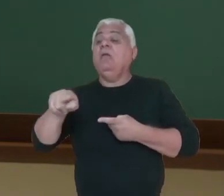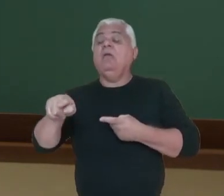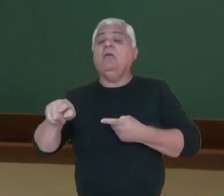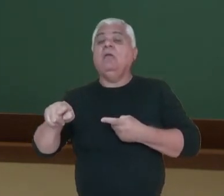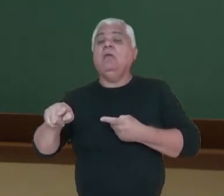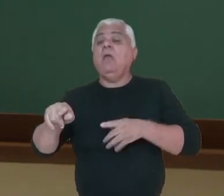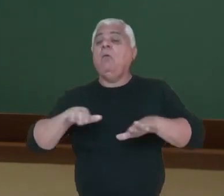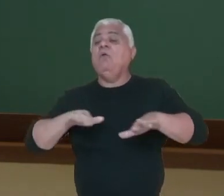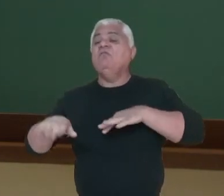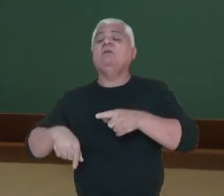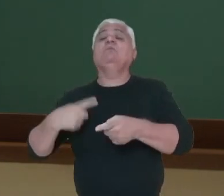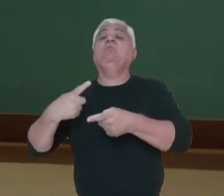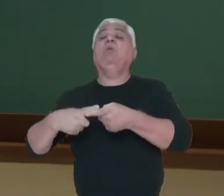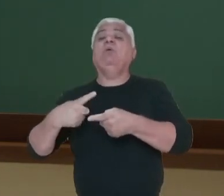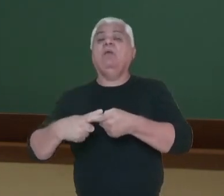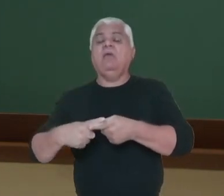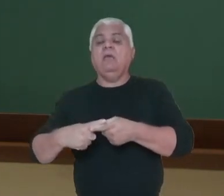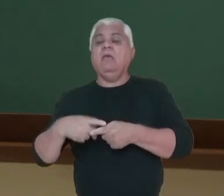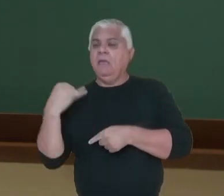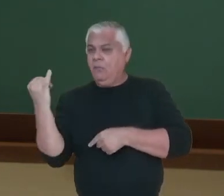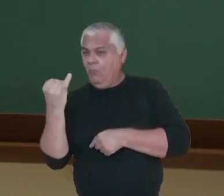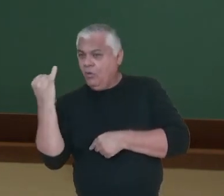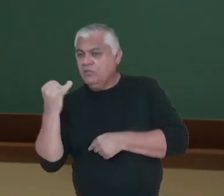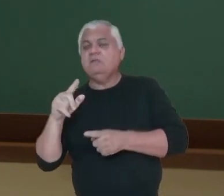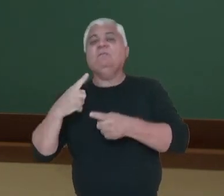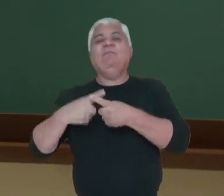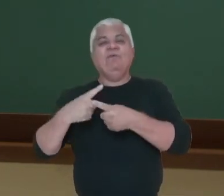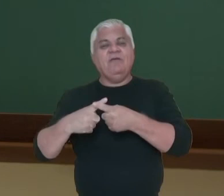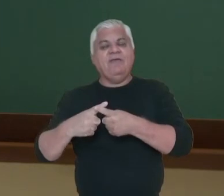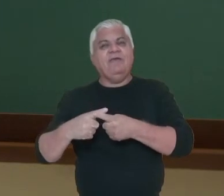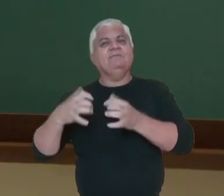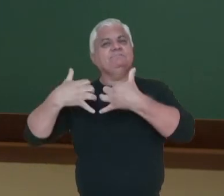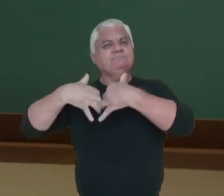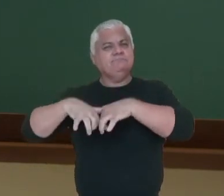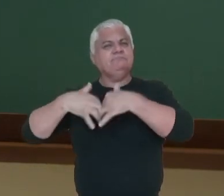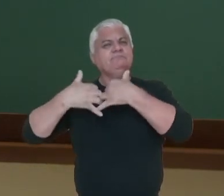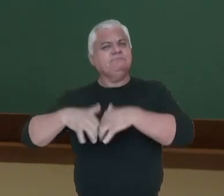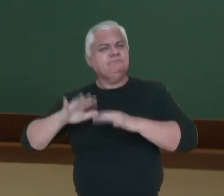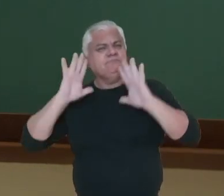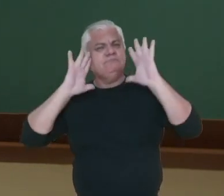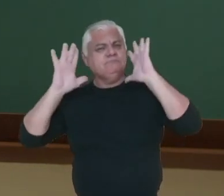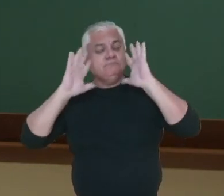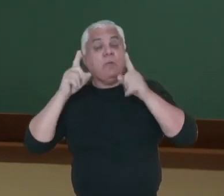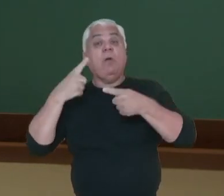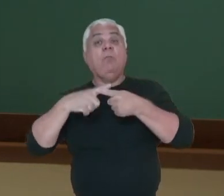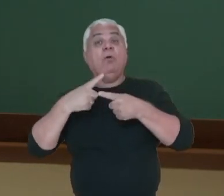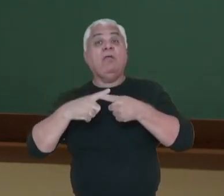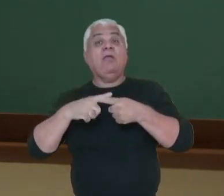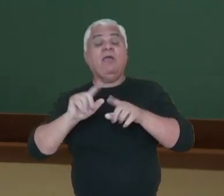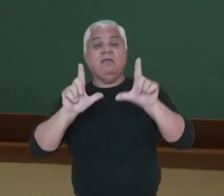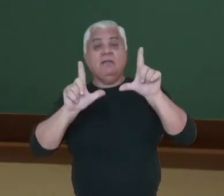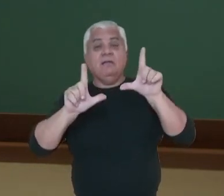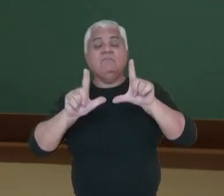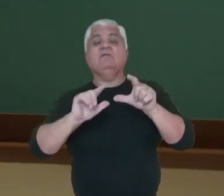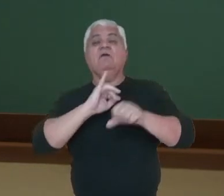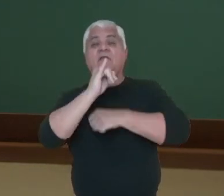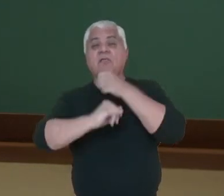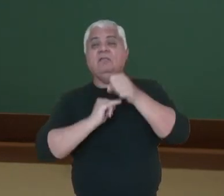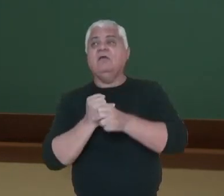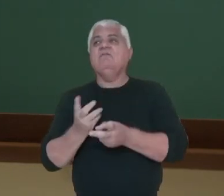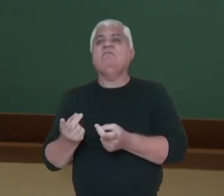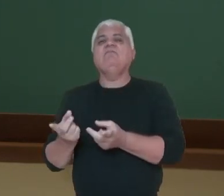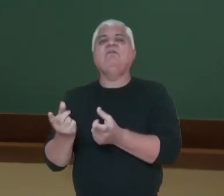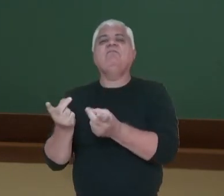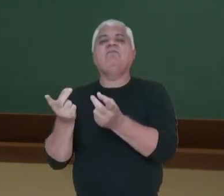do mercado que eu falei para vocês, né? Então, a parte comercial da ginástica. Nós conseguimos fazer uma discussão